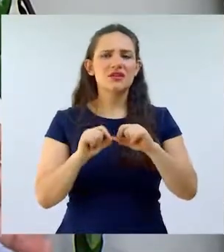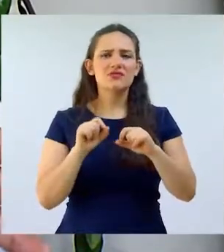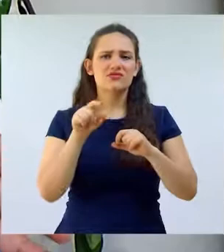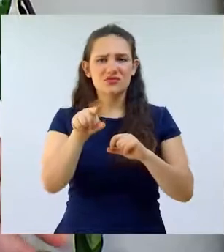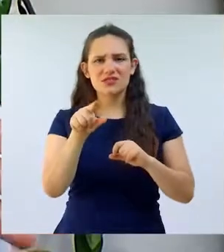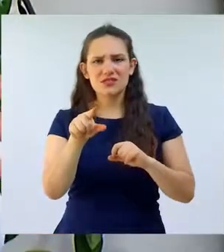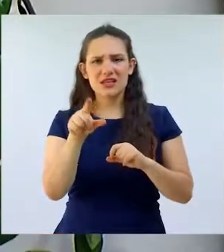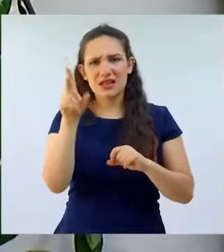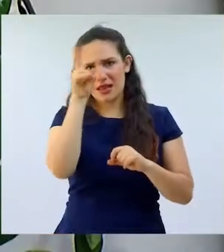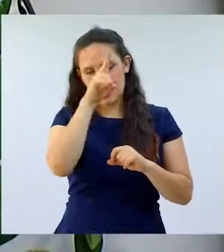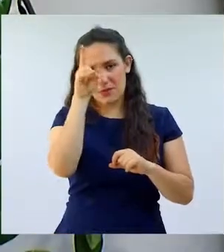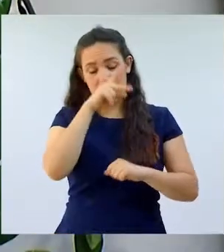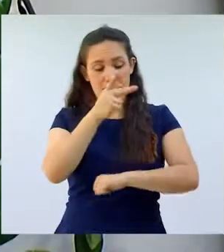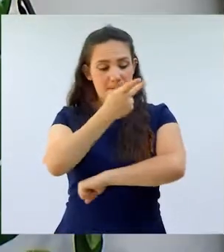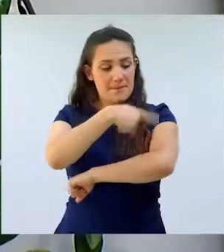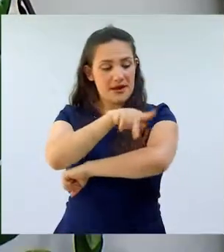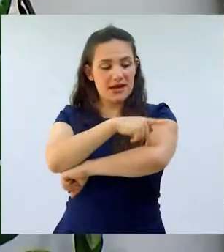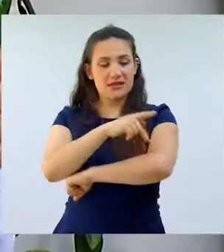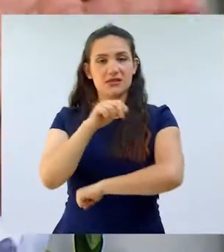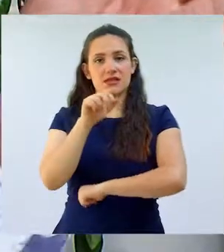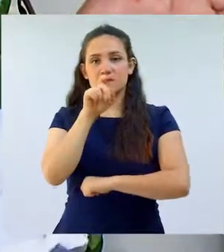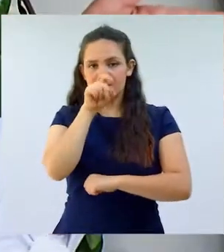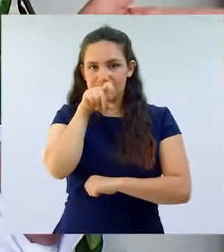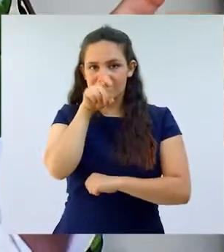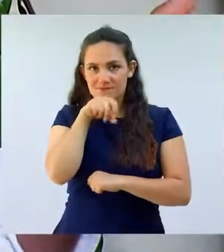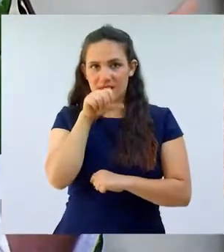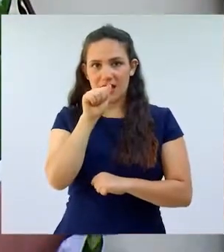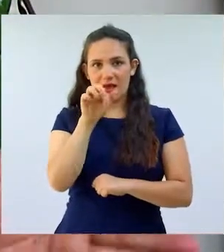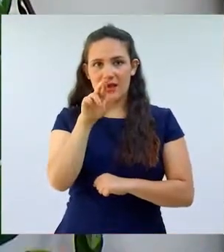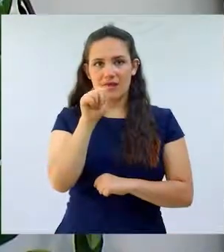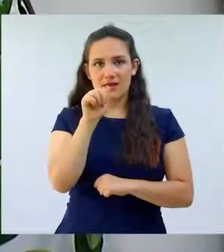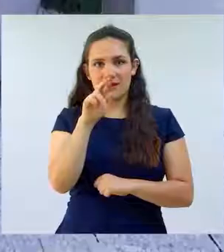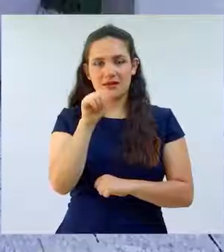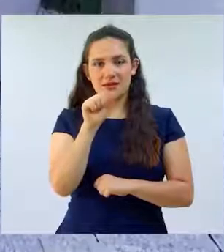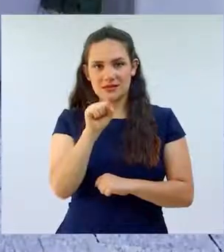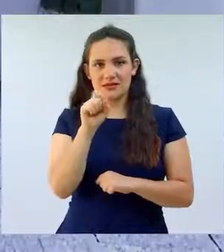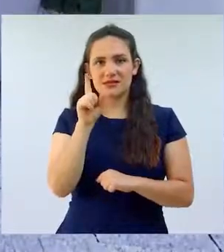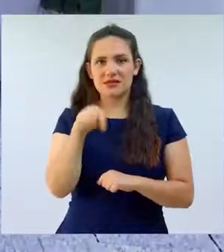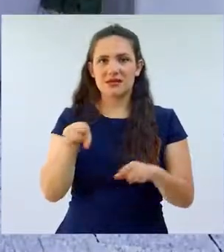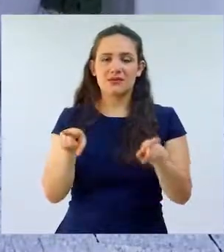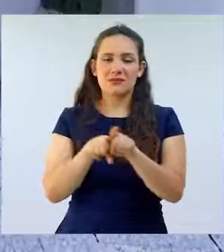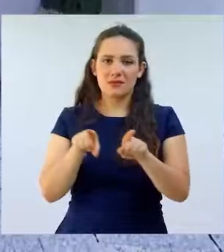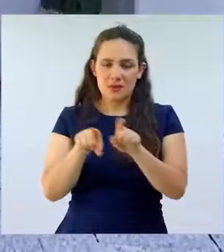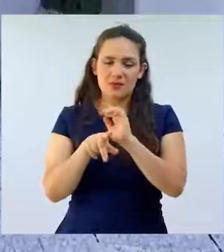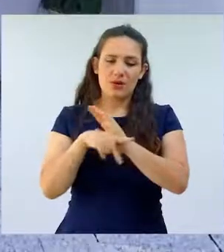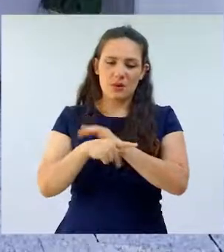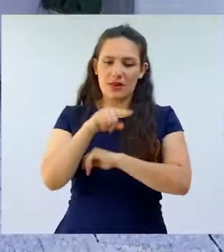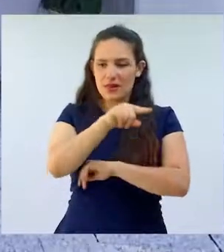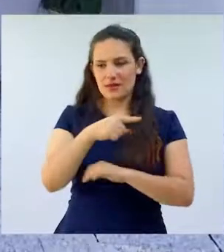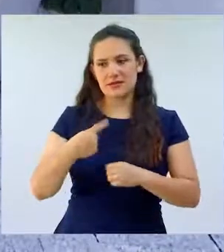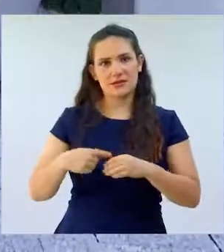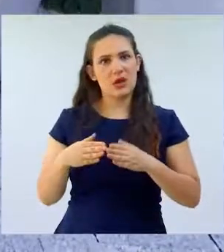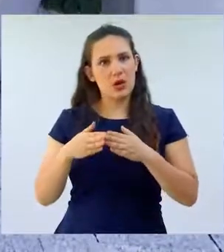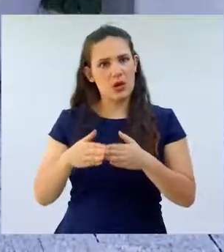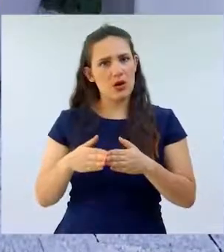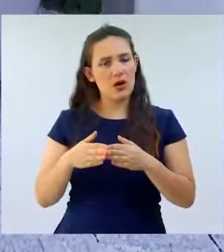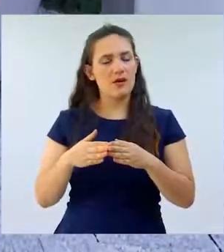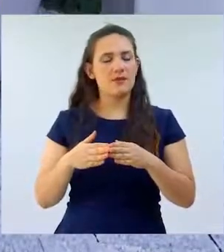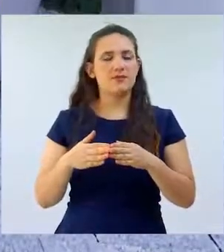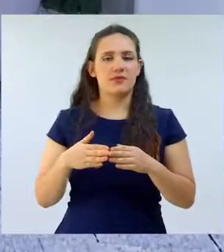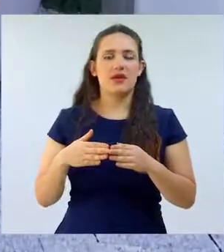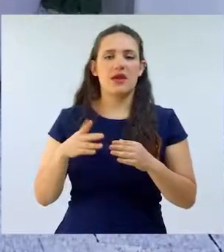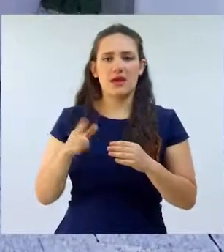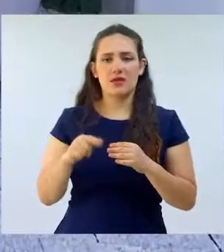então você estava me contando, a Praça das Araras, na Praça Cuiabá, né? Como é que foi quanto tempo levou? De onde que veio